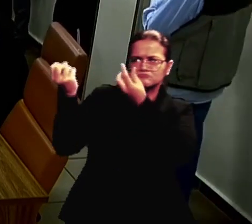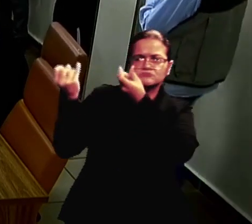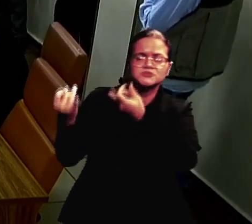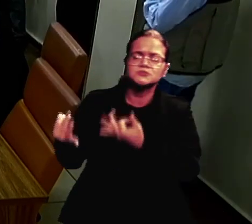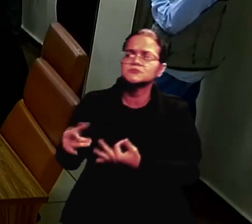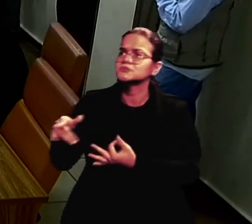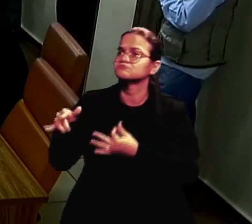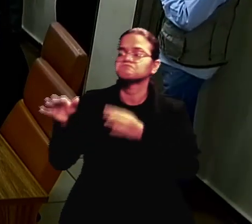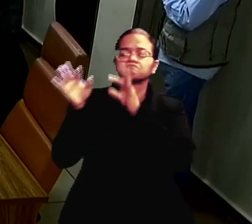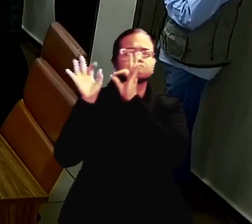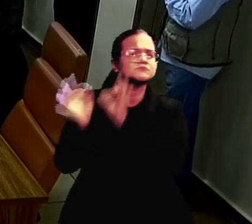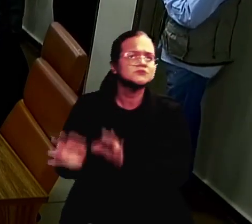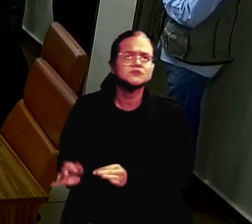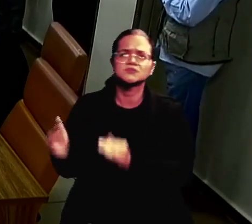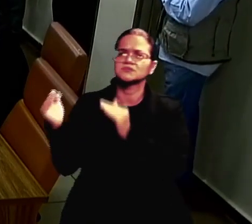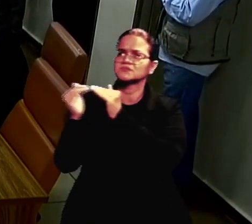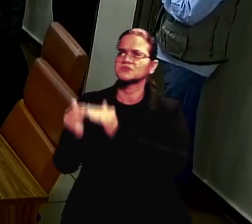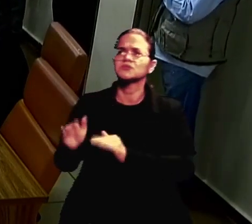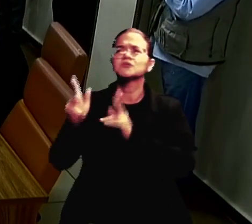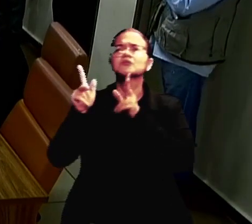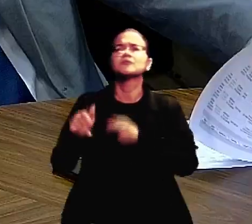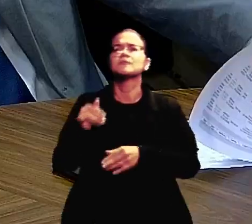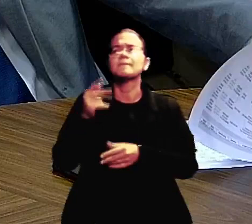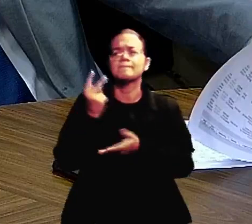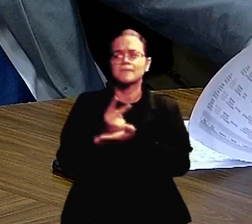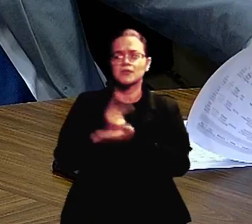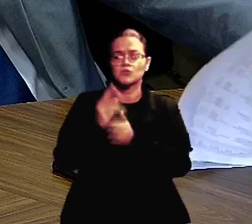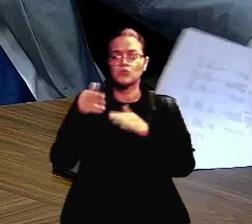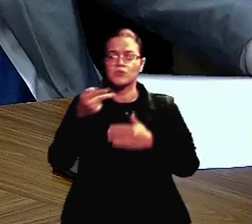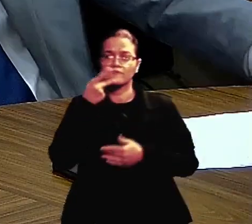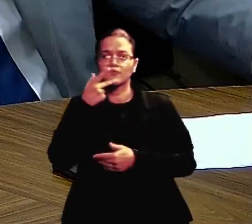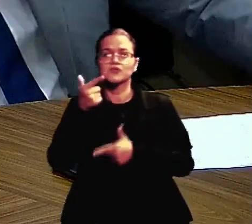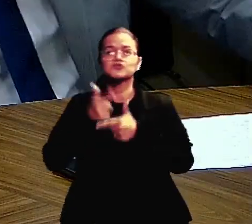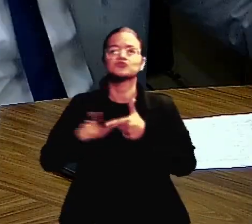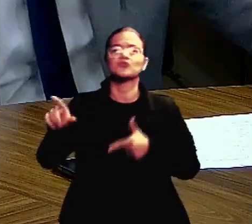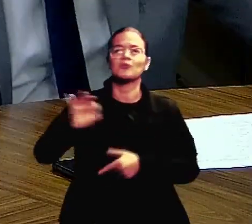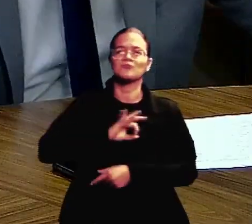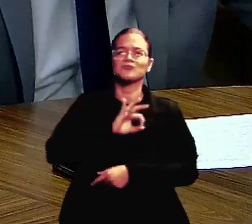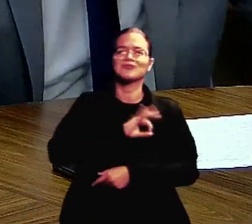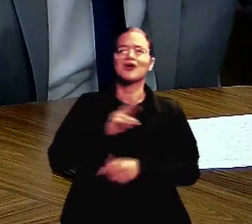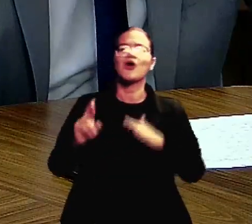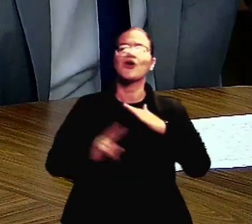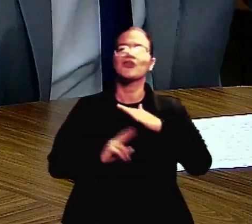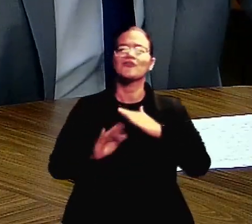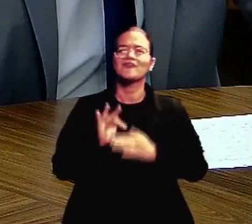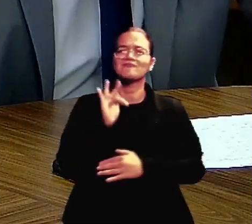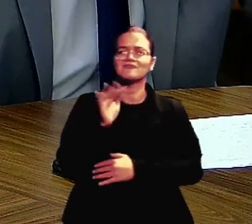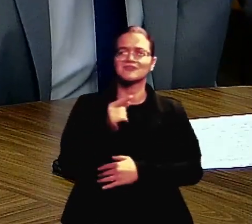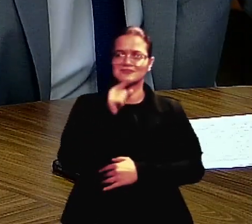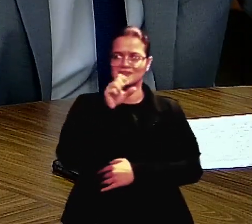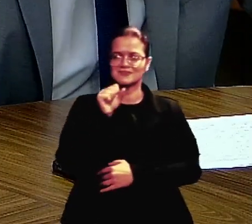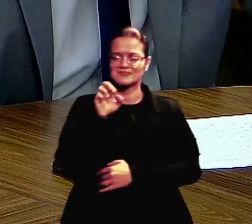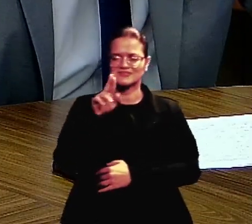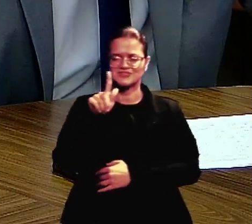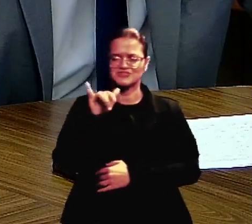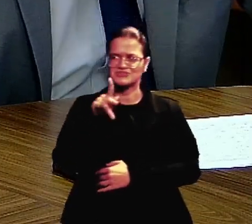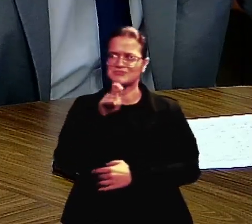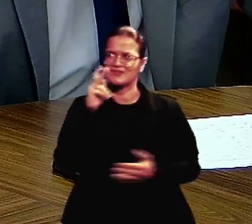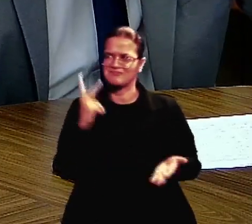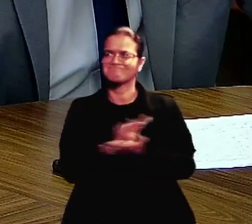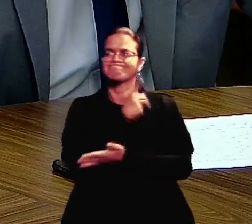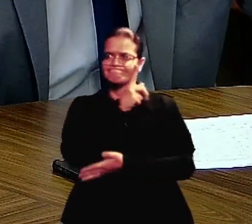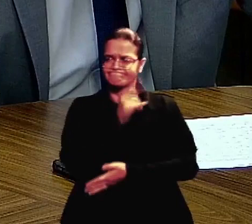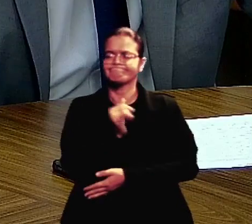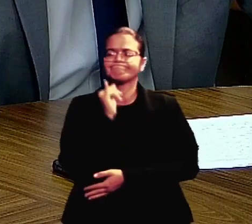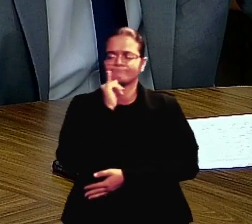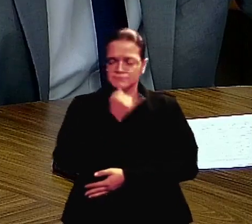Excelência, inclusive quando faz menção ao caso da Polícia Rodoviária Federal, aquela barbárie.